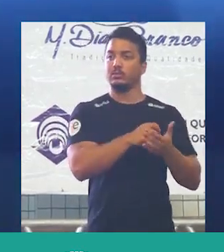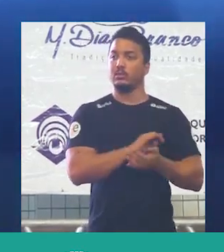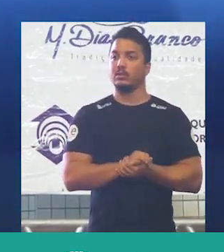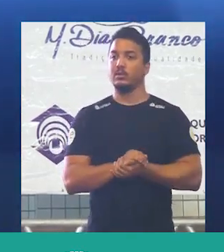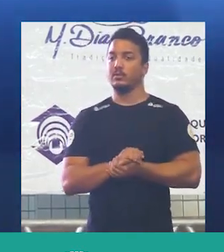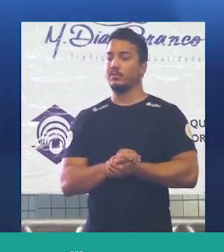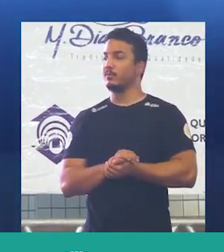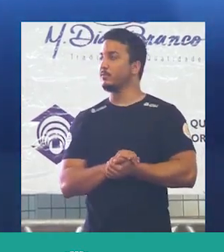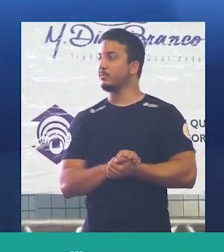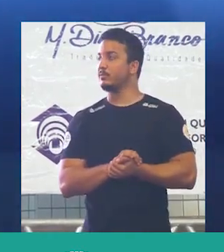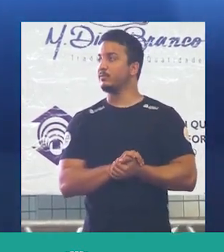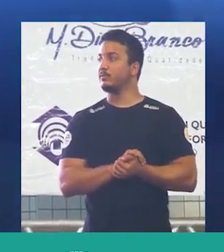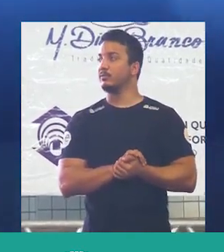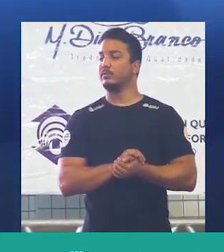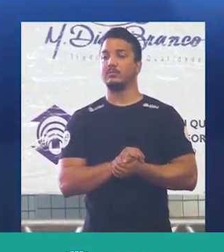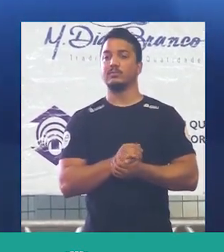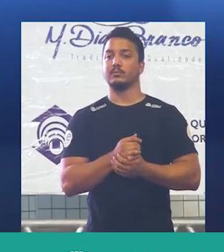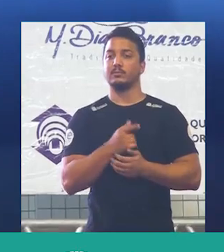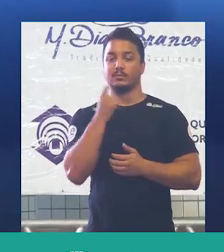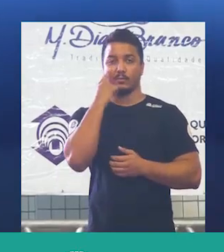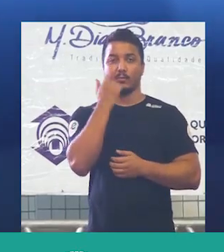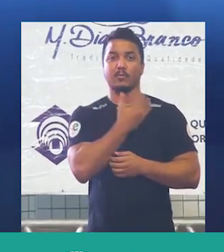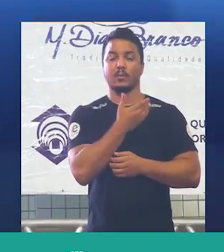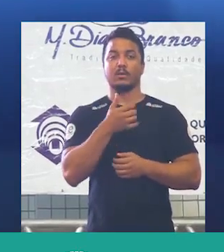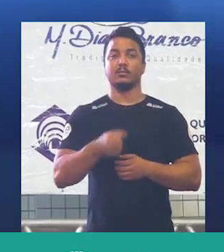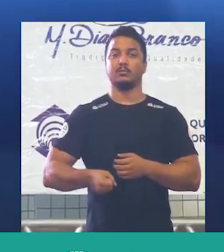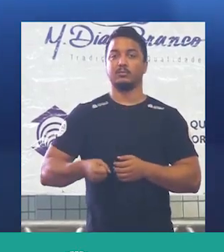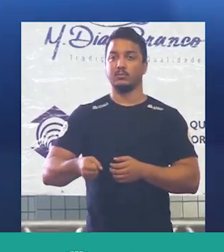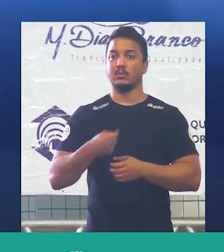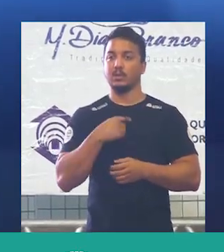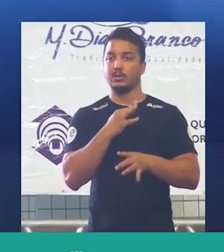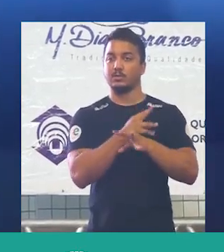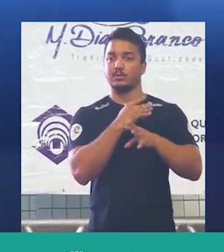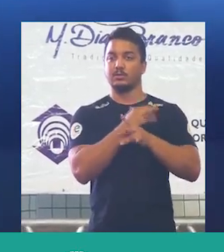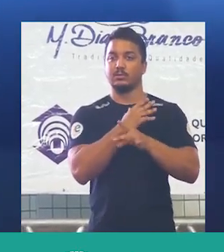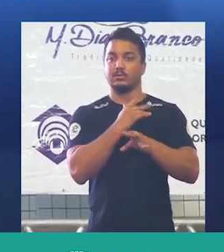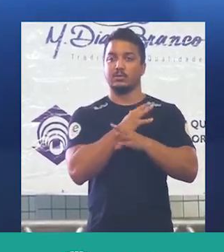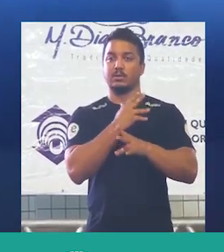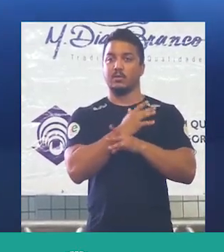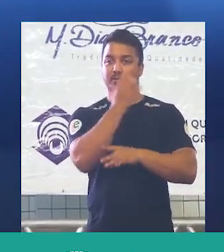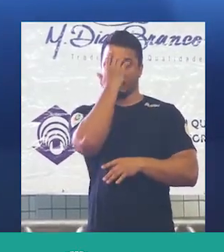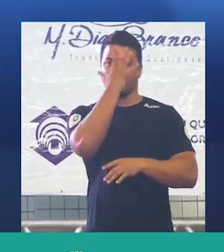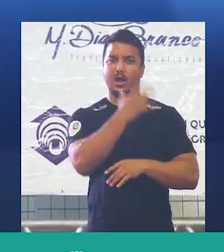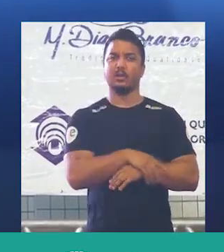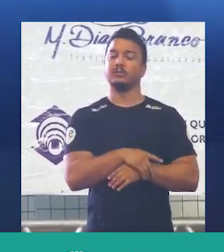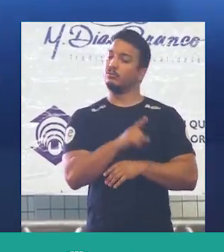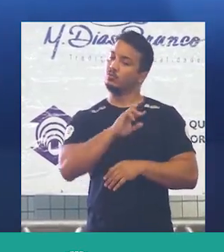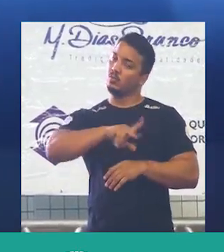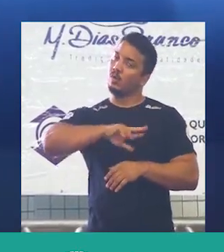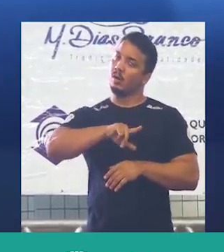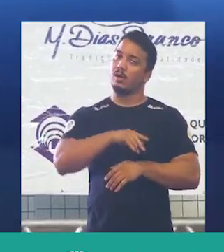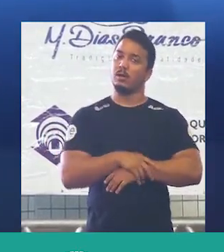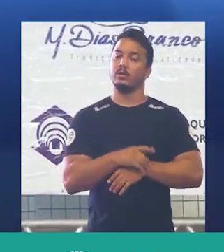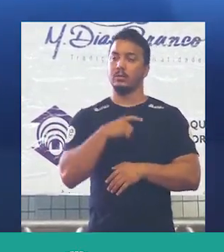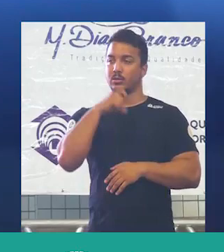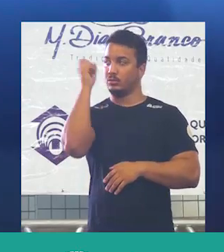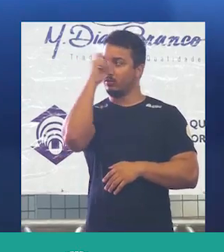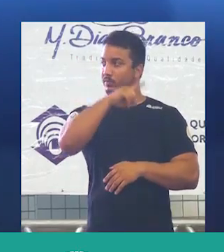ó, com uma muletazinha para andar aqui no centro da cidade. É fácil, não é não?